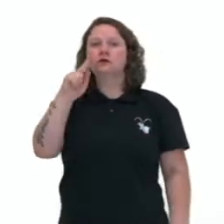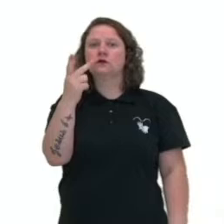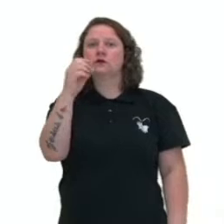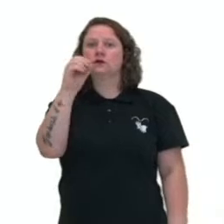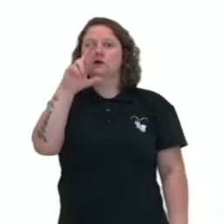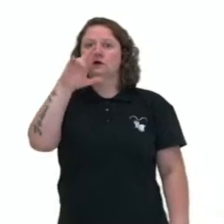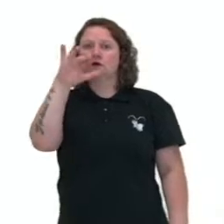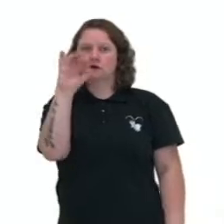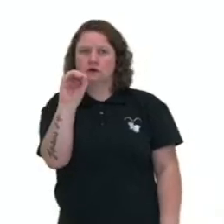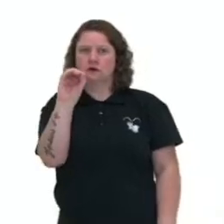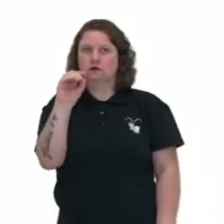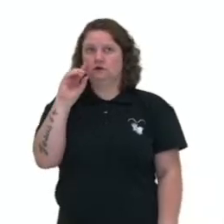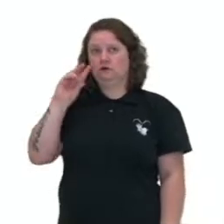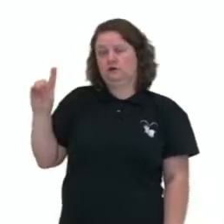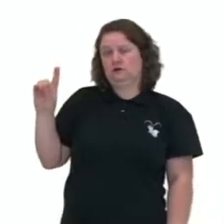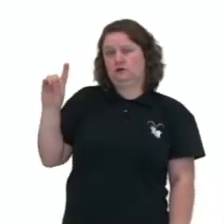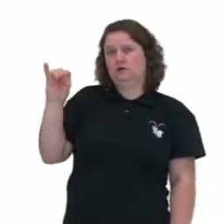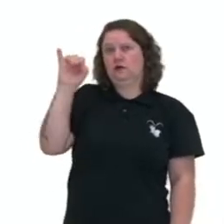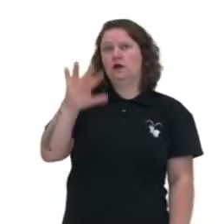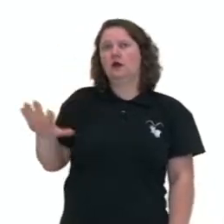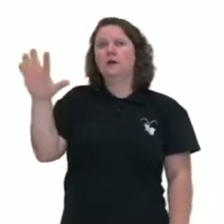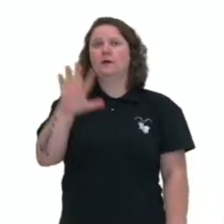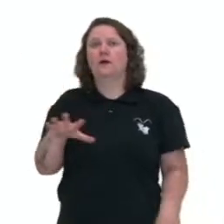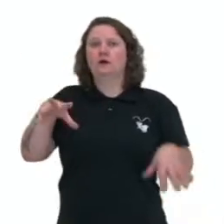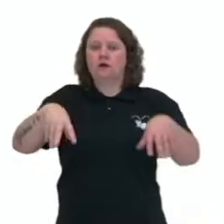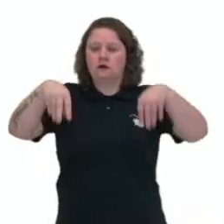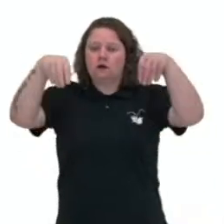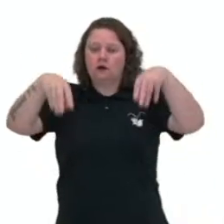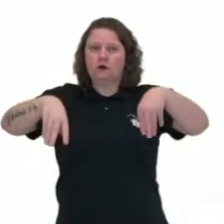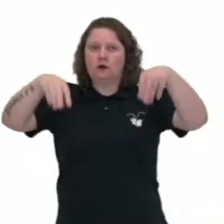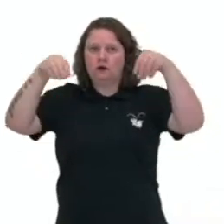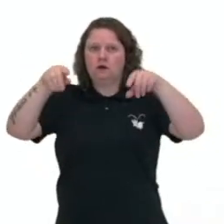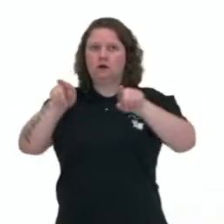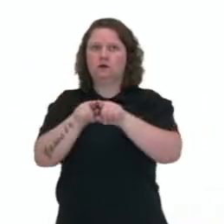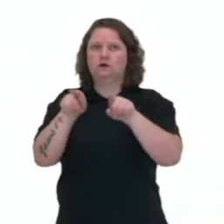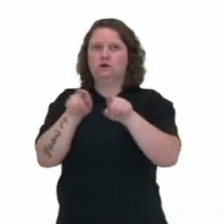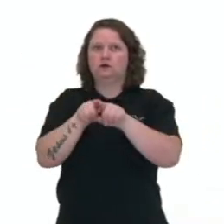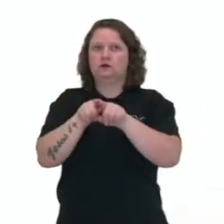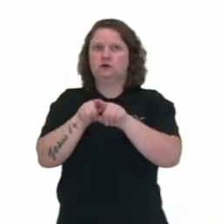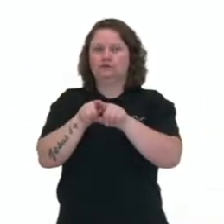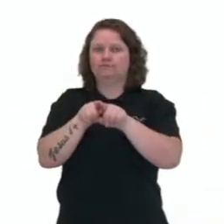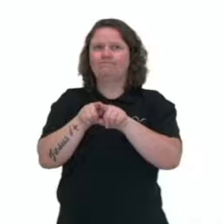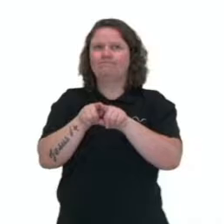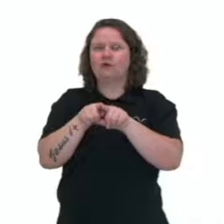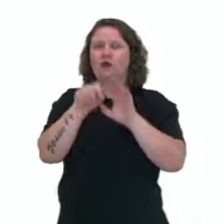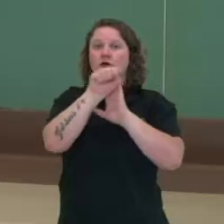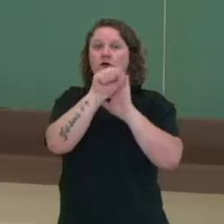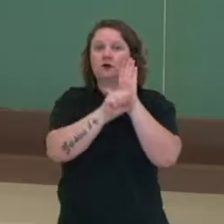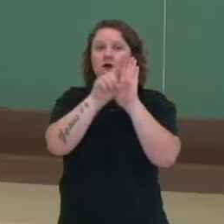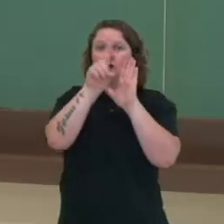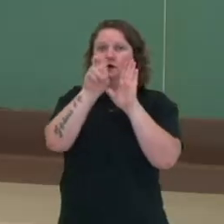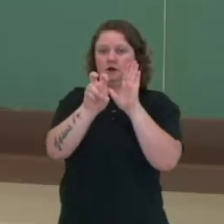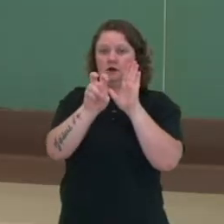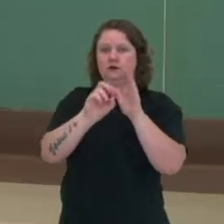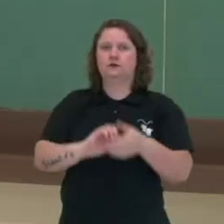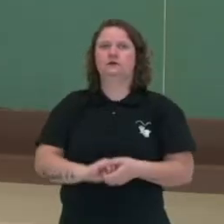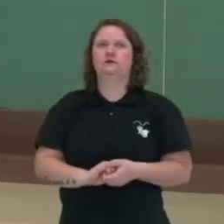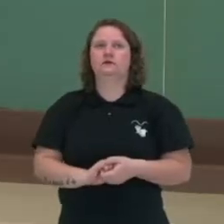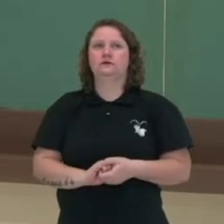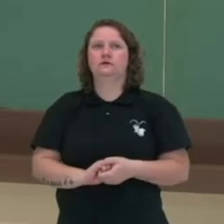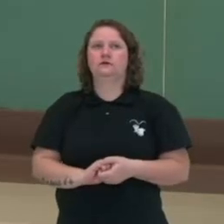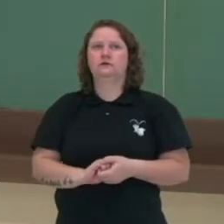vocês têm uma imagem de um castelo medieval de Caracena. É um senhorio do século XV, hein, gente? Olha que bacana. Puxa vida, que